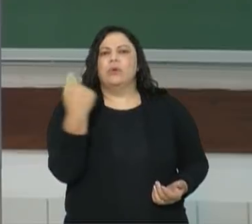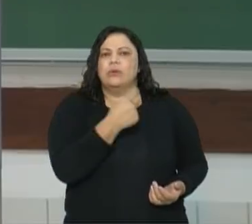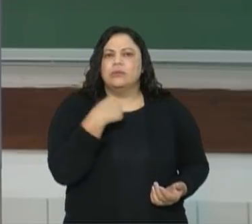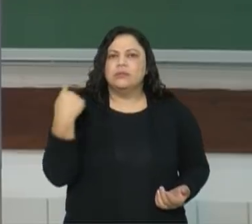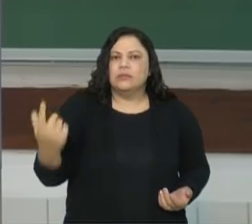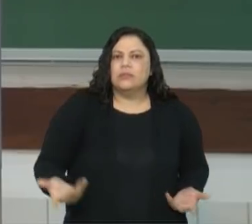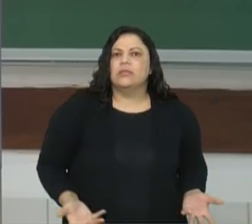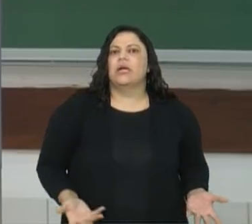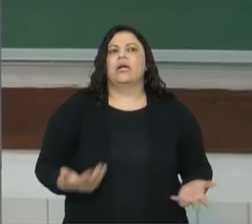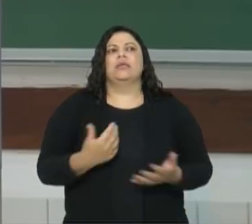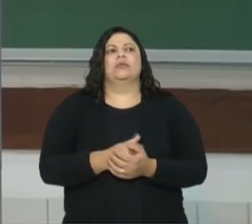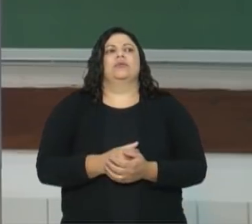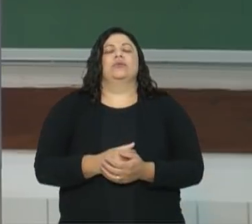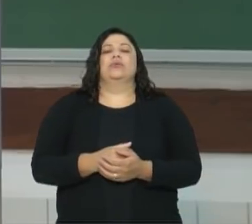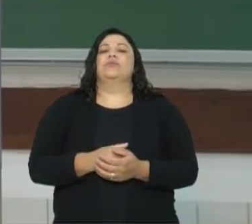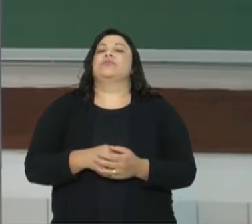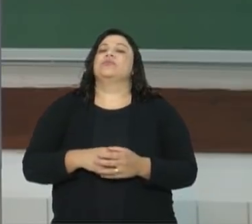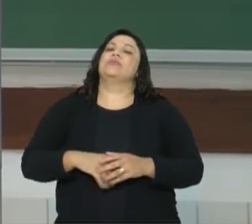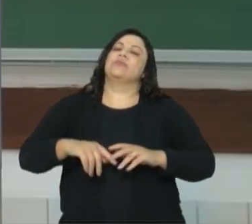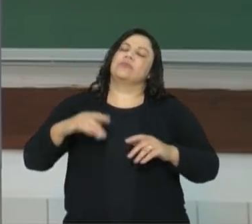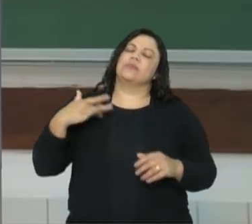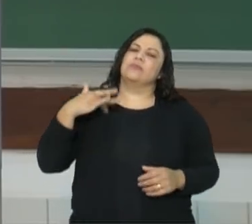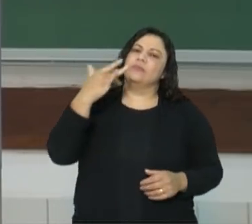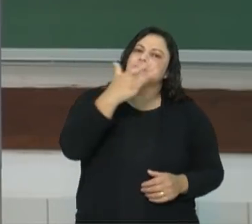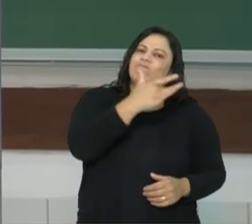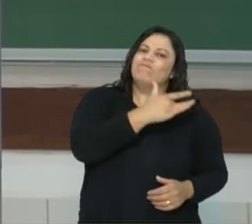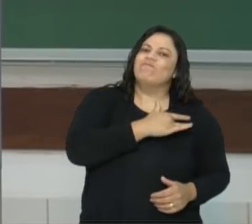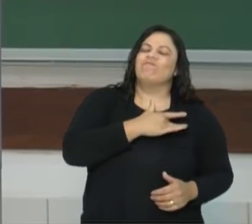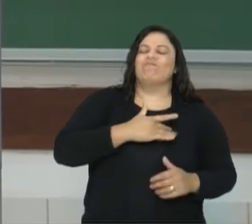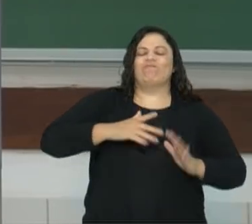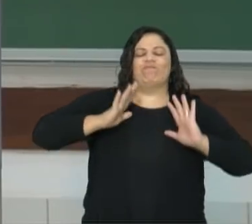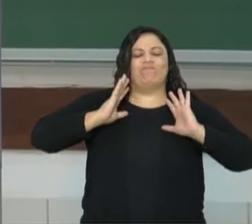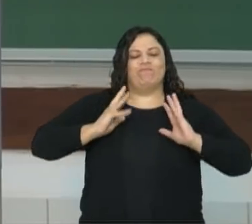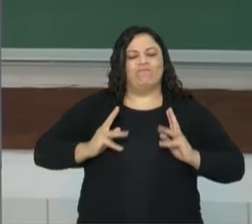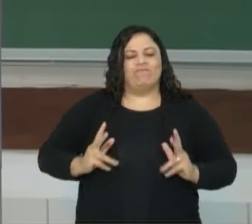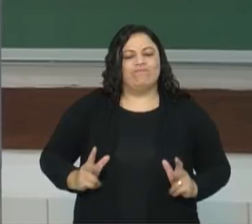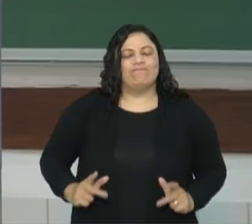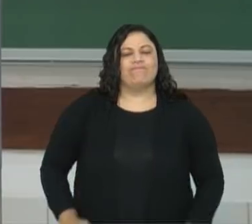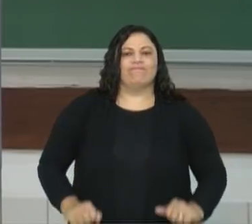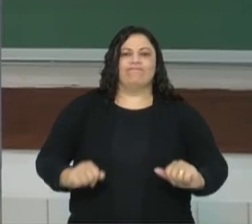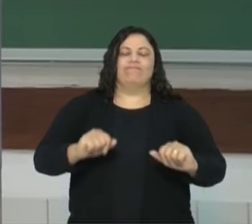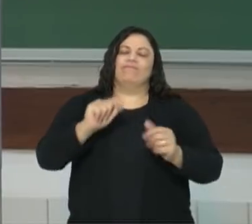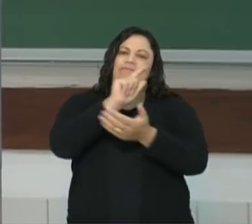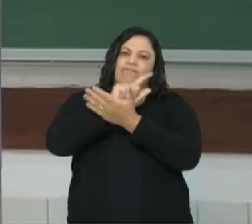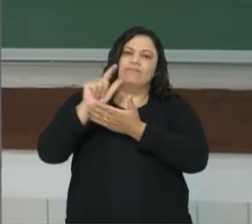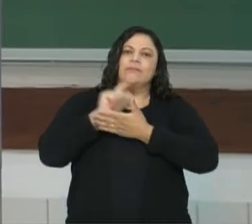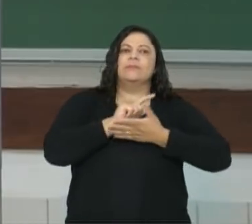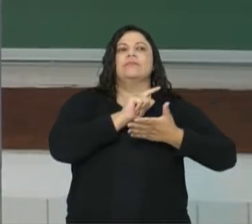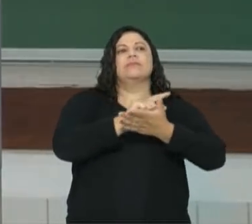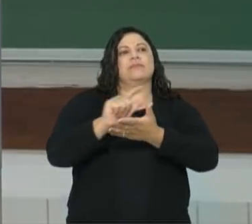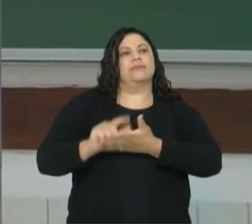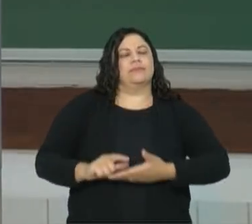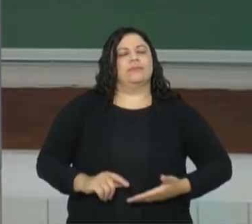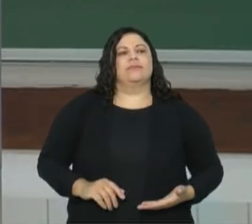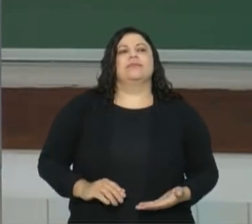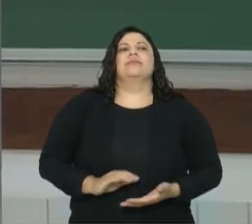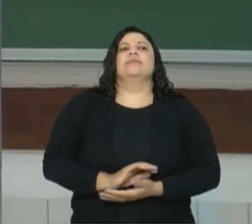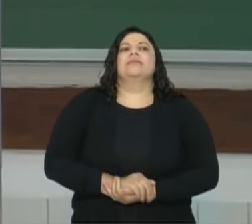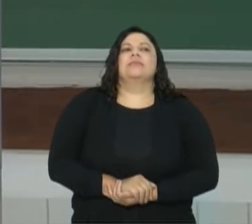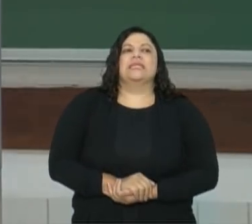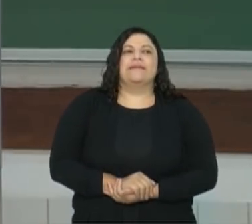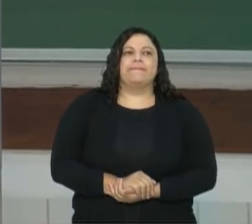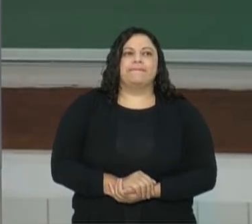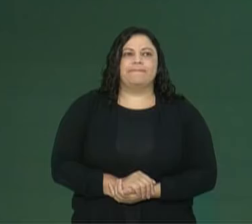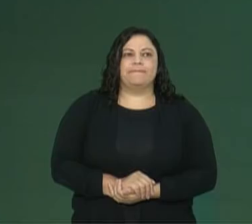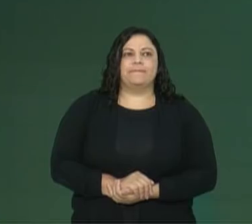resolver isso, bons hábitos de vida, de higiene e de saneamento. Continuando.